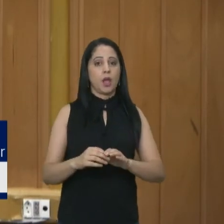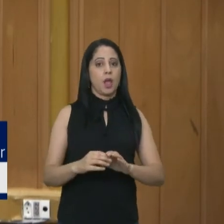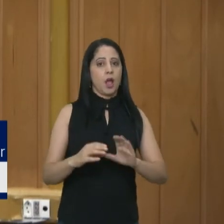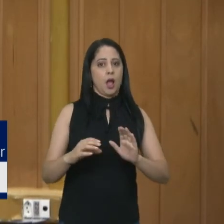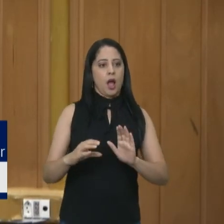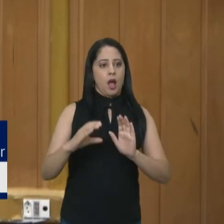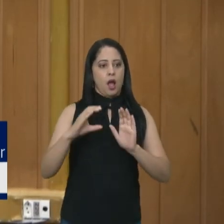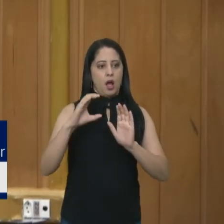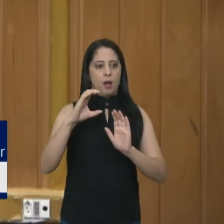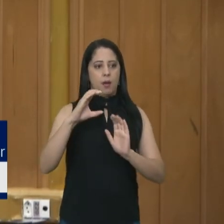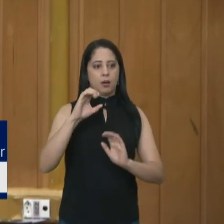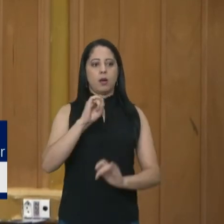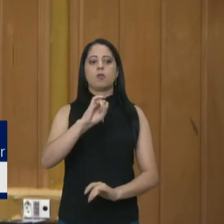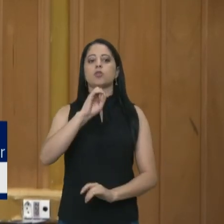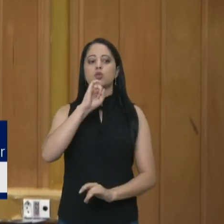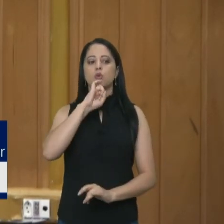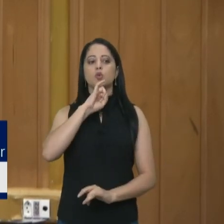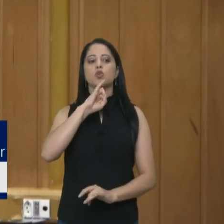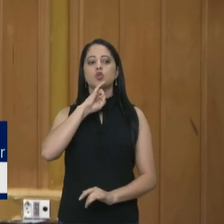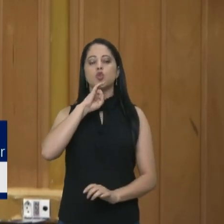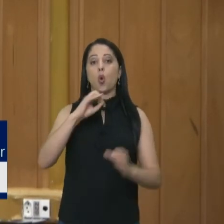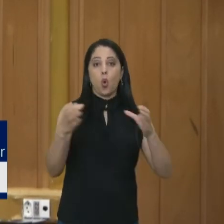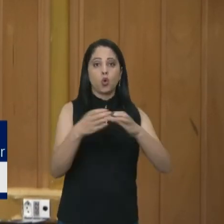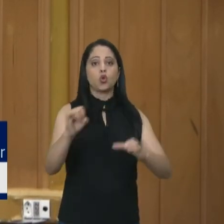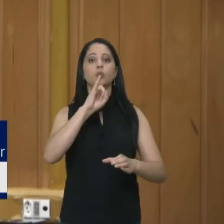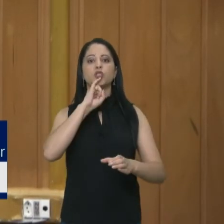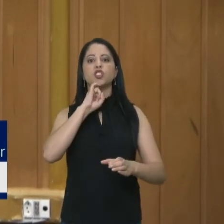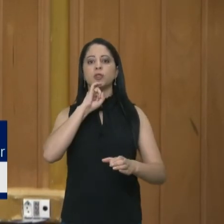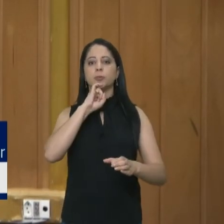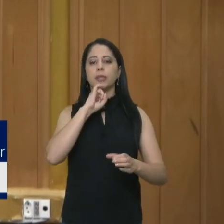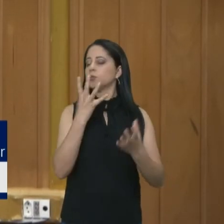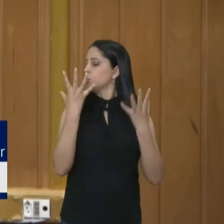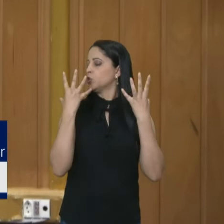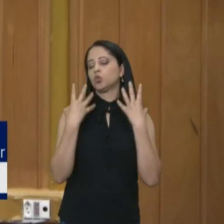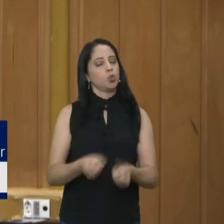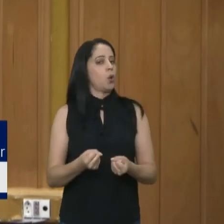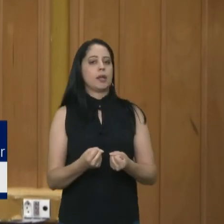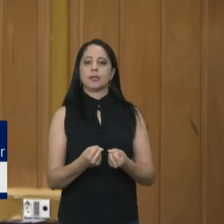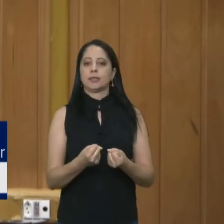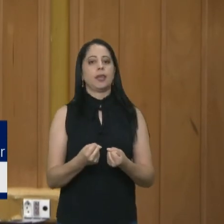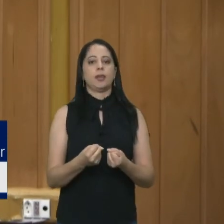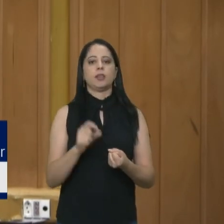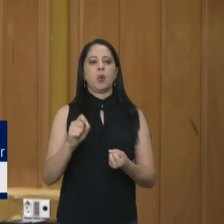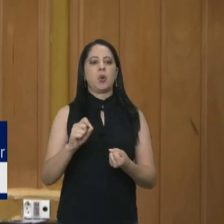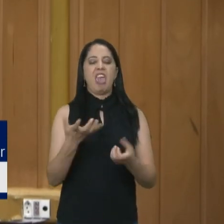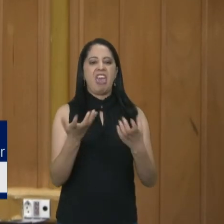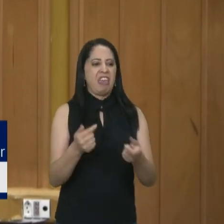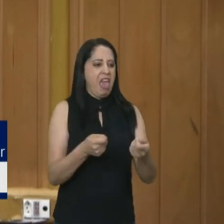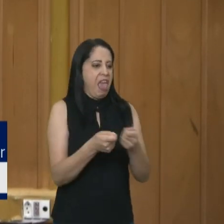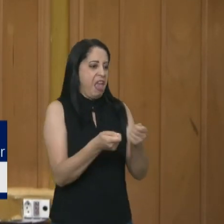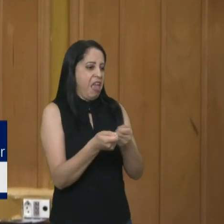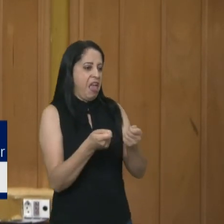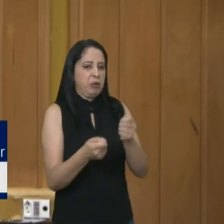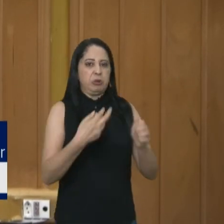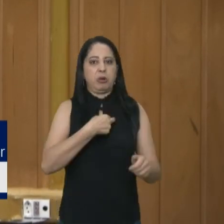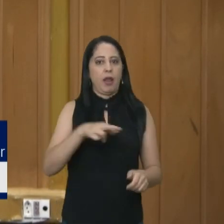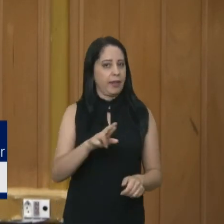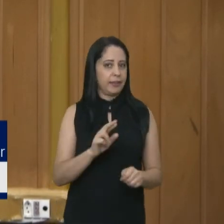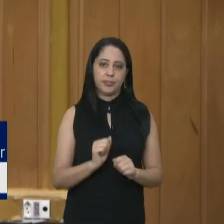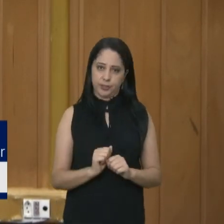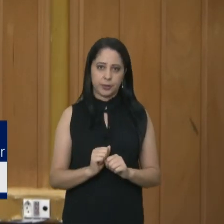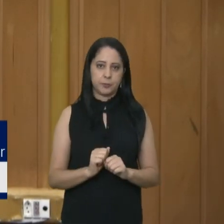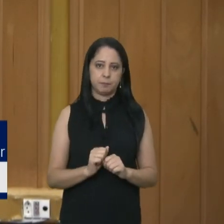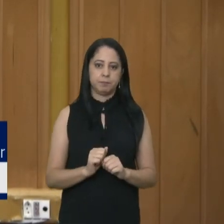dos Bispos do Brasil lamenta e reprova tais ações. A manipulação religiosa sempre desvirtua os valores